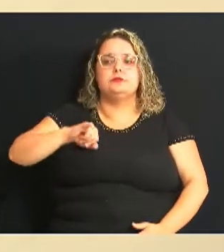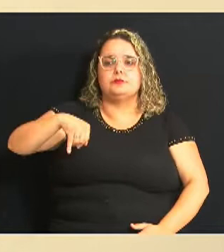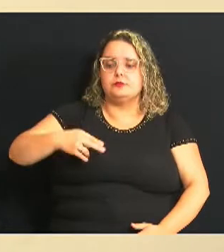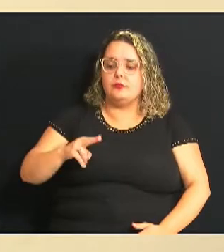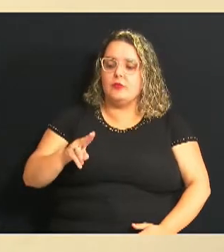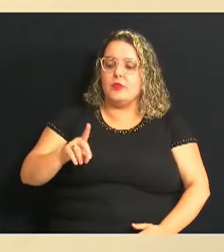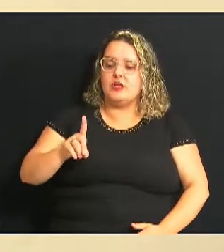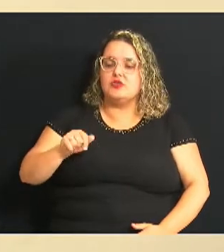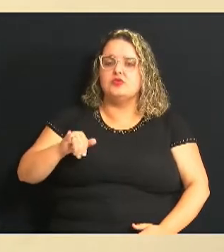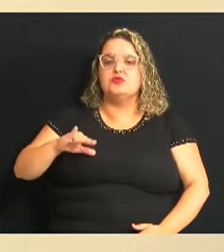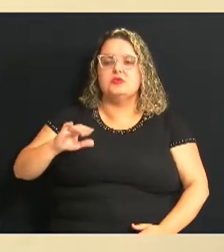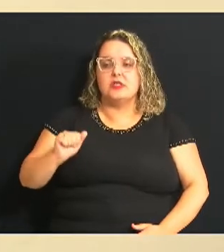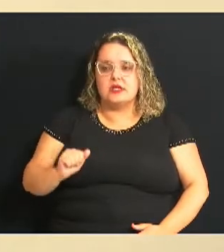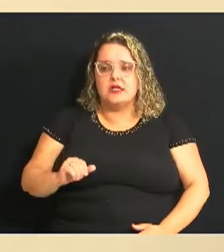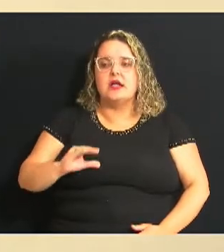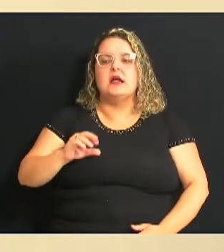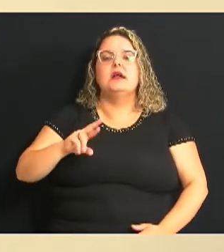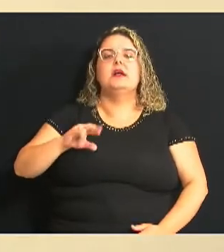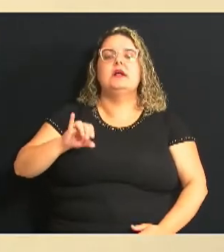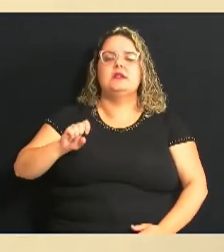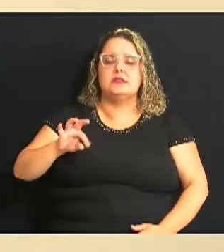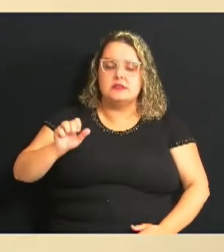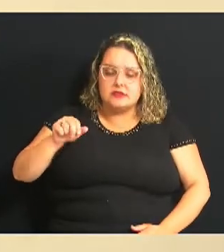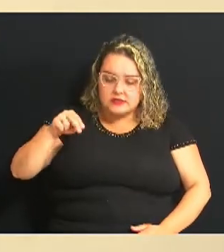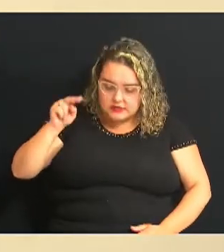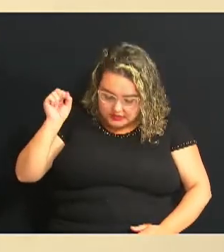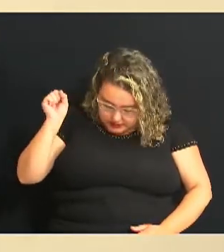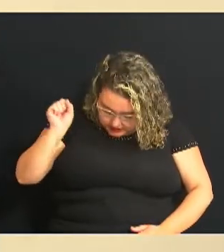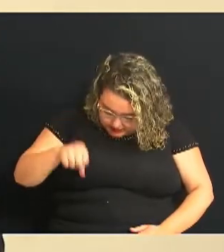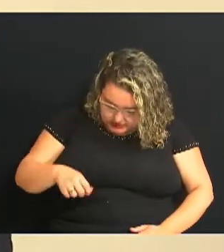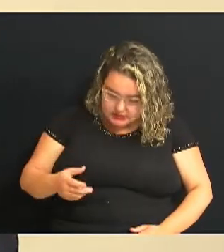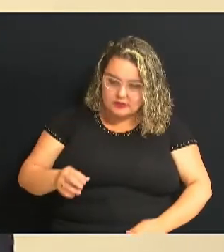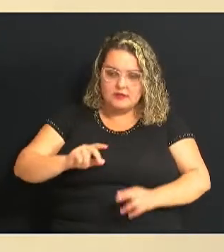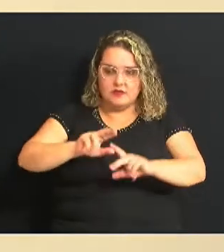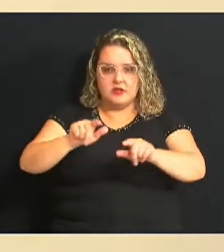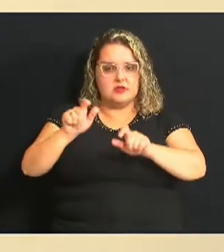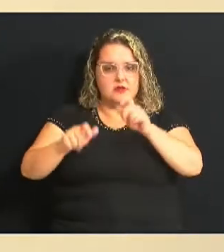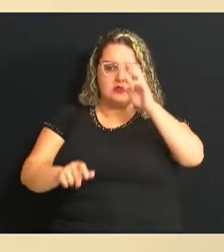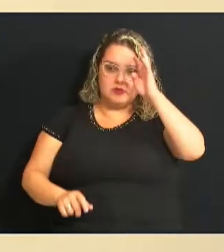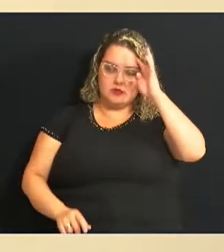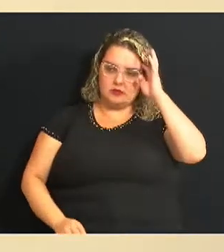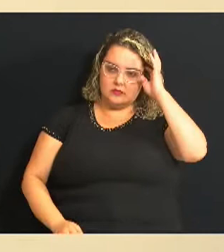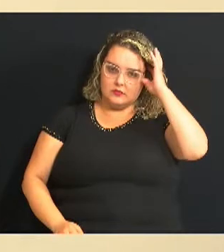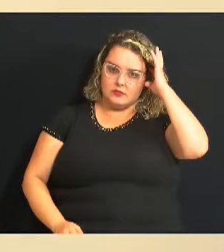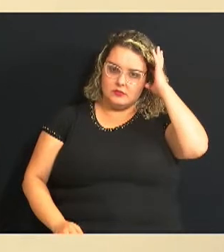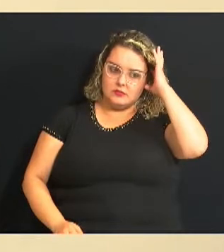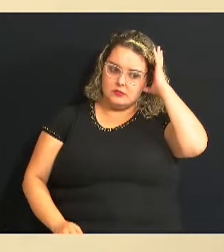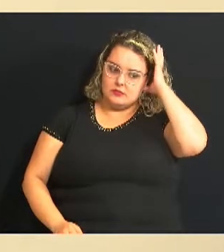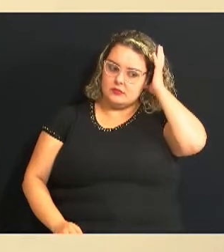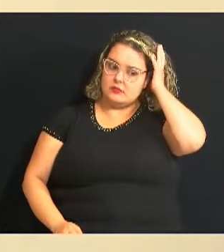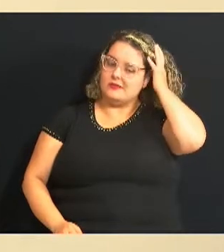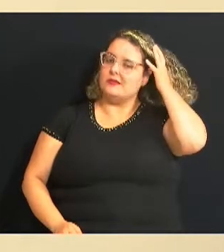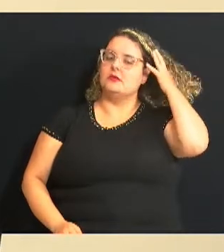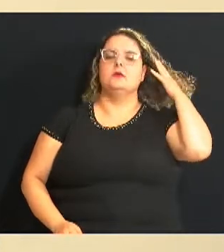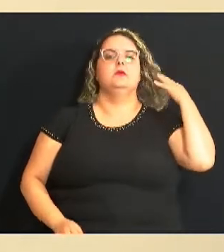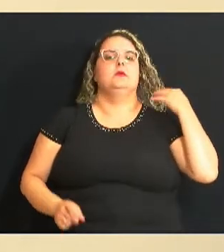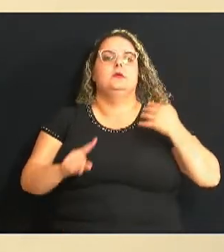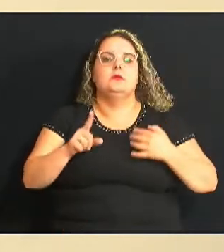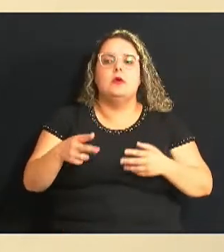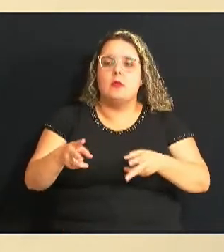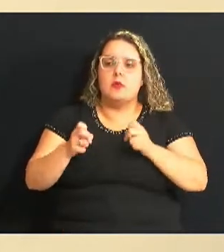sim. Embora muita gente não se dá conta disso. Assim, quando tudo